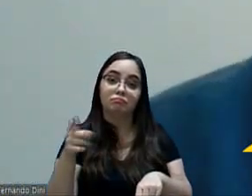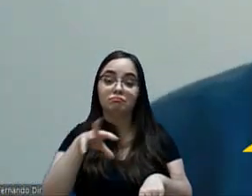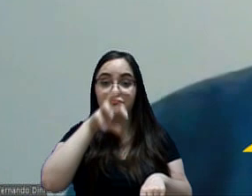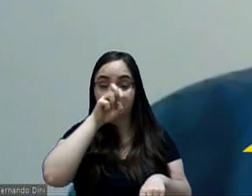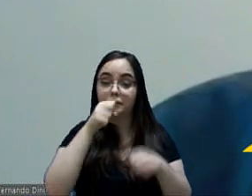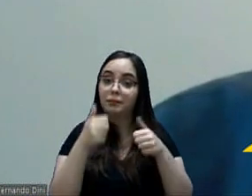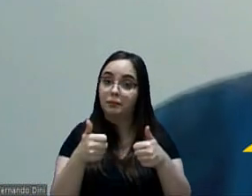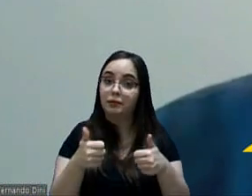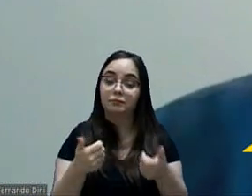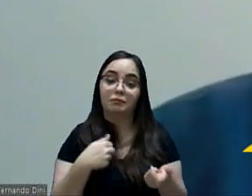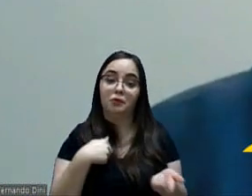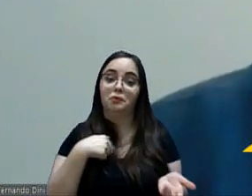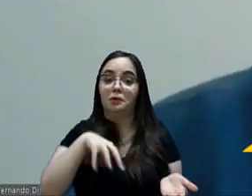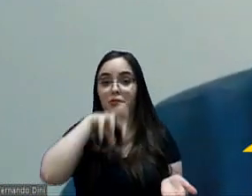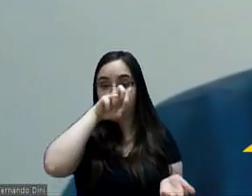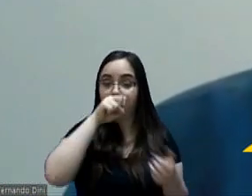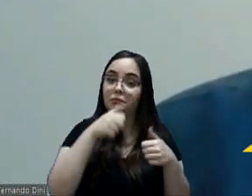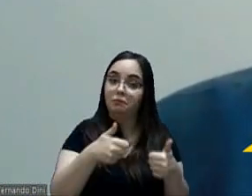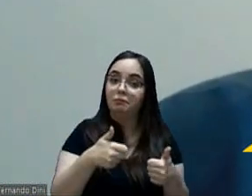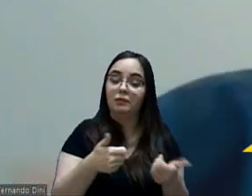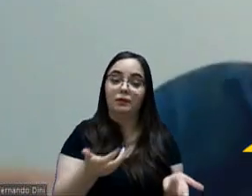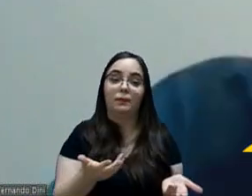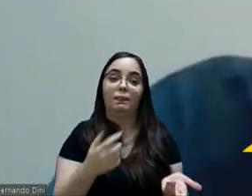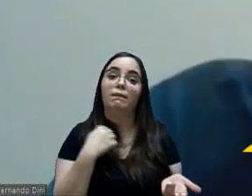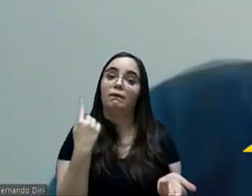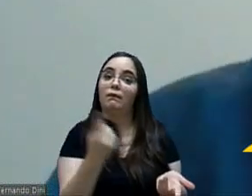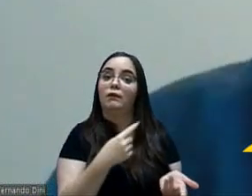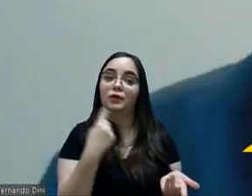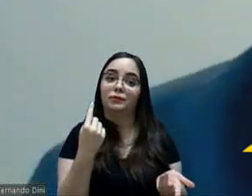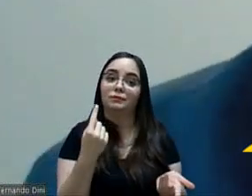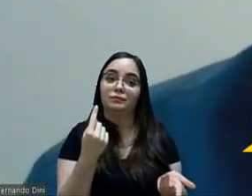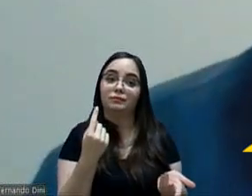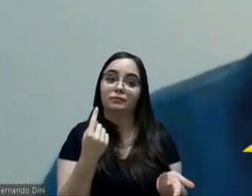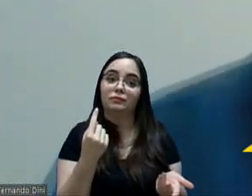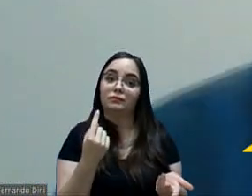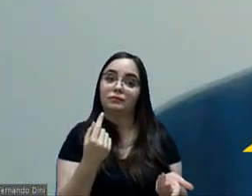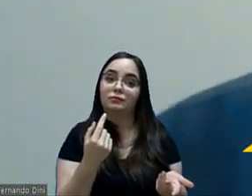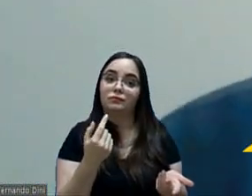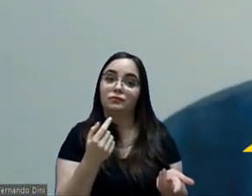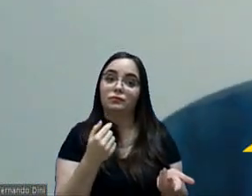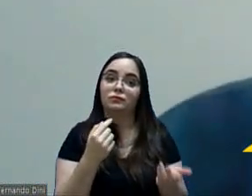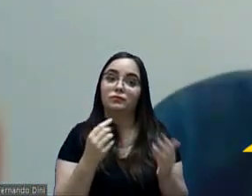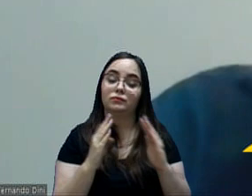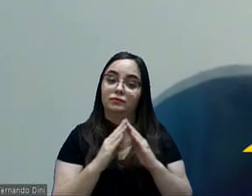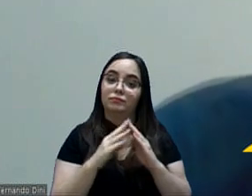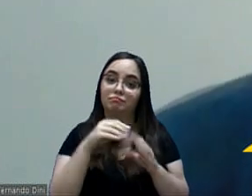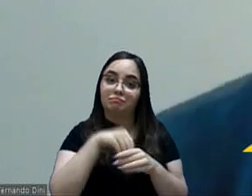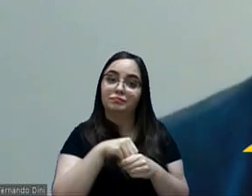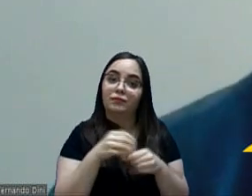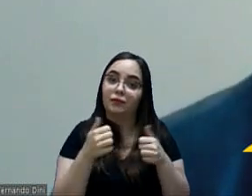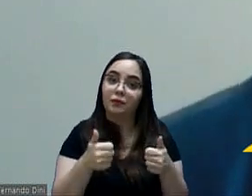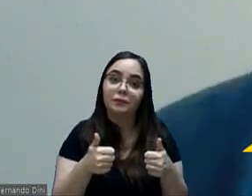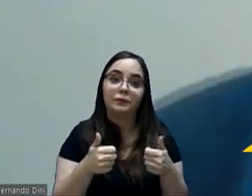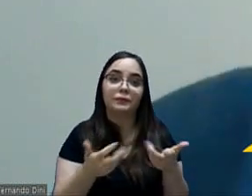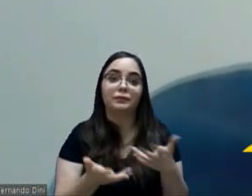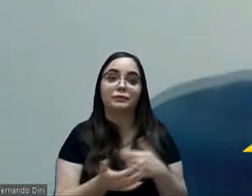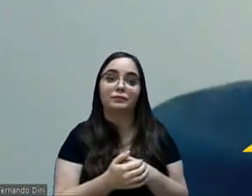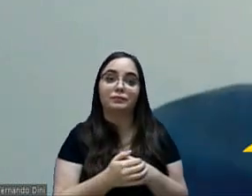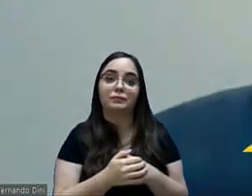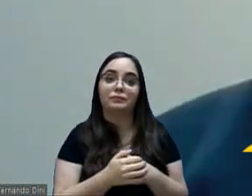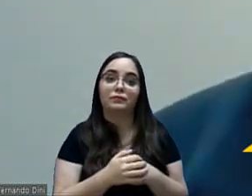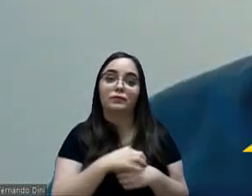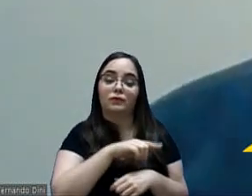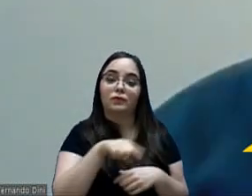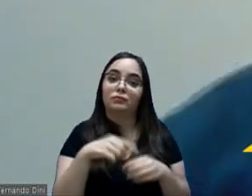bem, eu que estou respirando bem, nós estamos no calor dos nossos lares, dos nossos trabalhos,